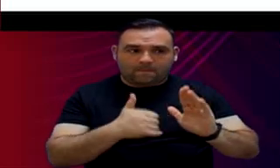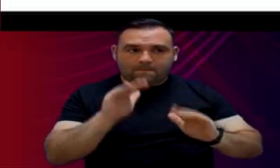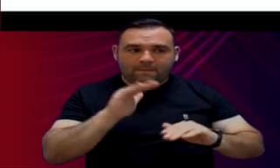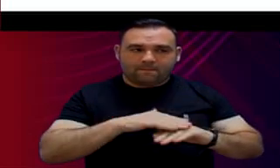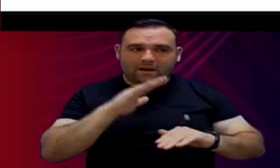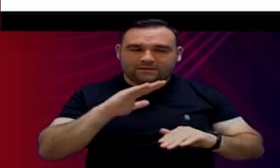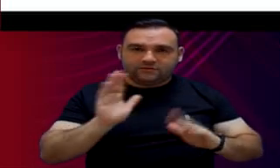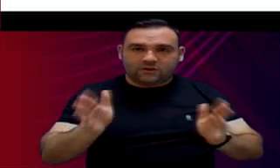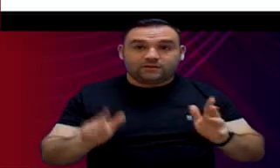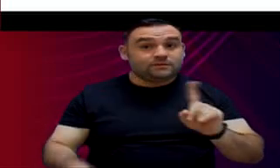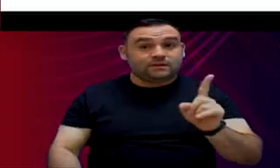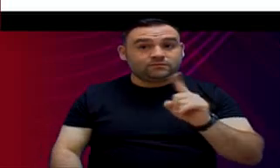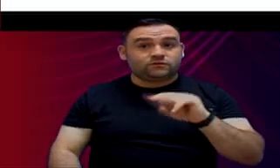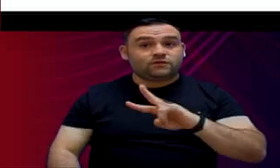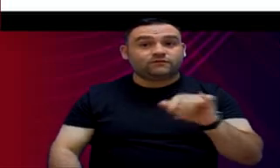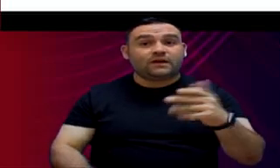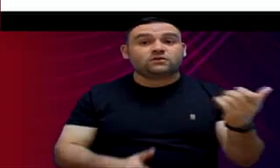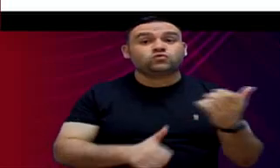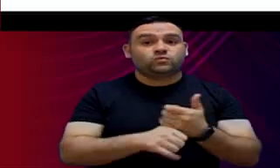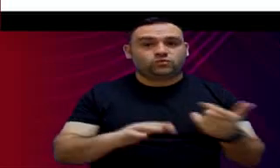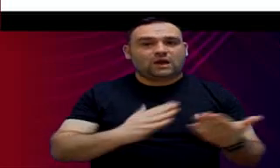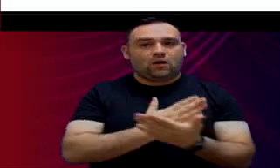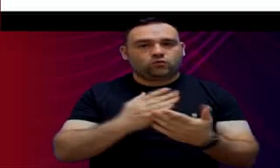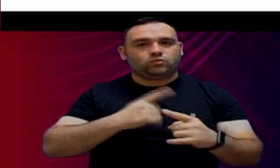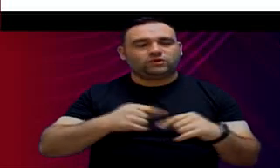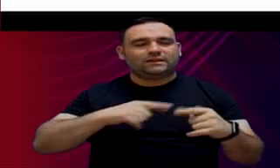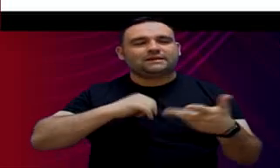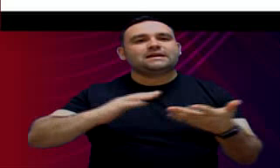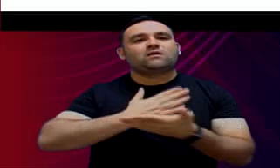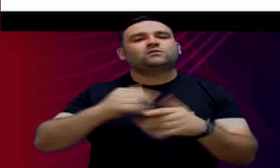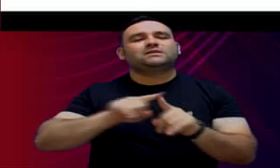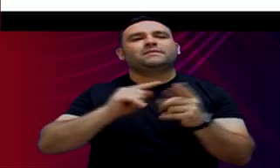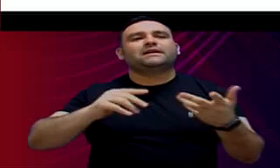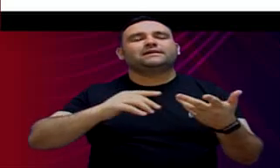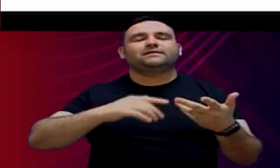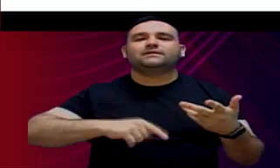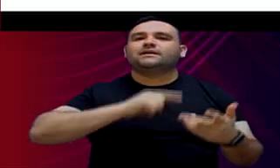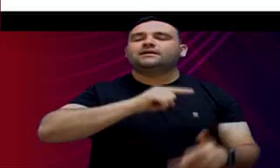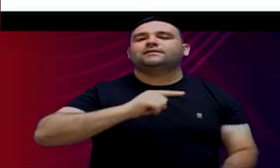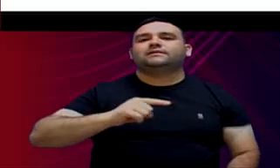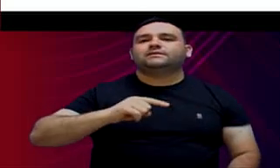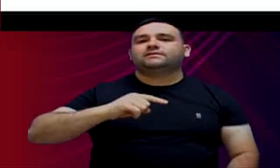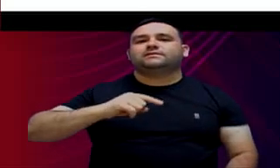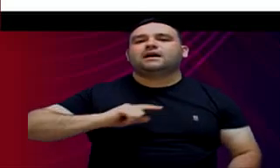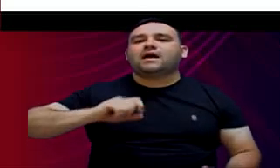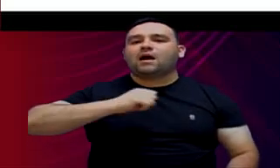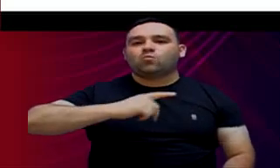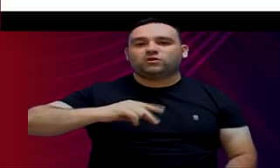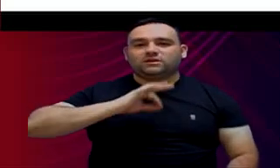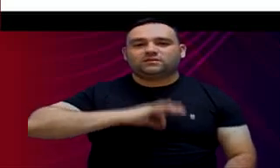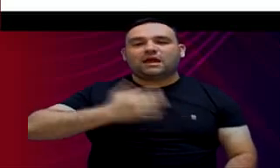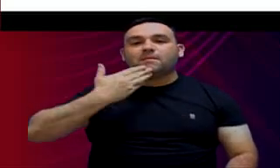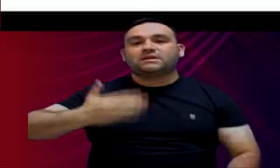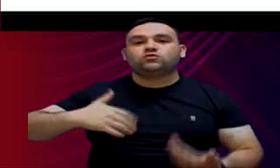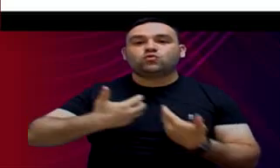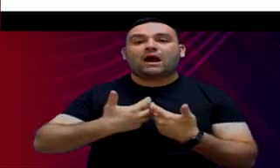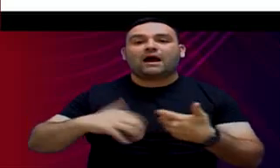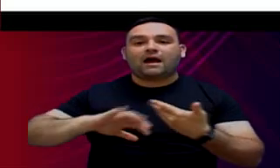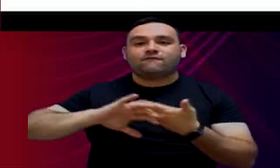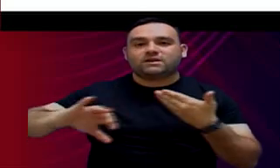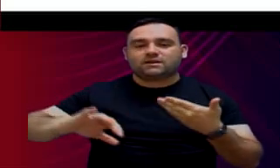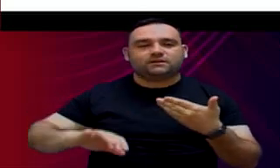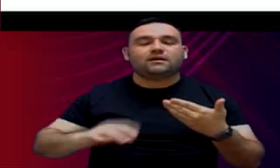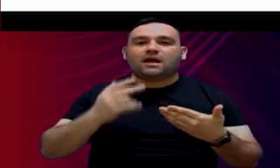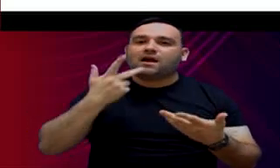nós não nós vamos inclusive fazer substituições porque a gente teve a baixa de alguns fiscais né eles na verdade pediram afastamento